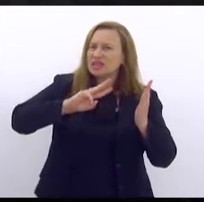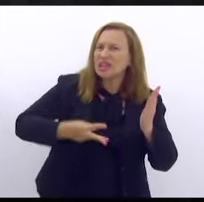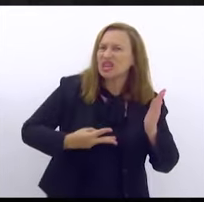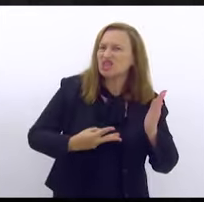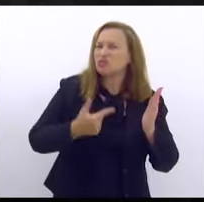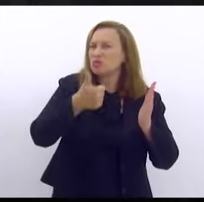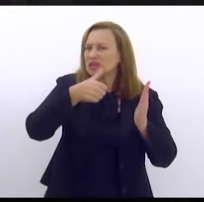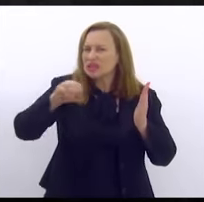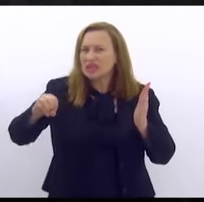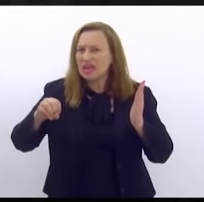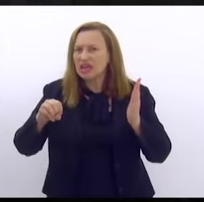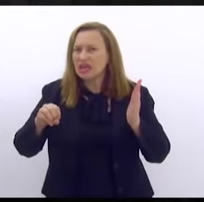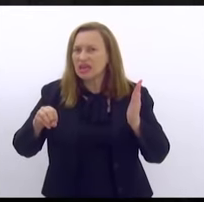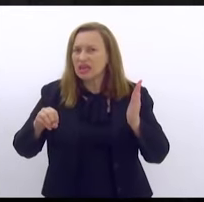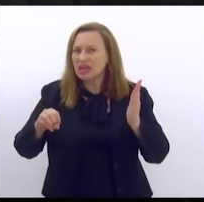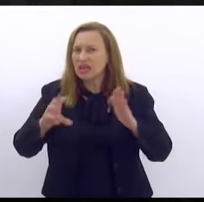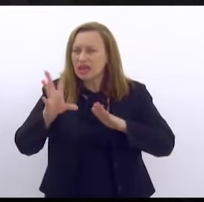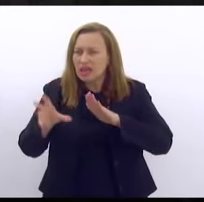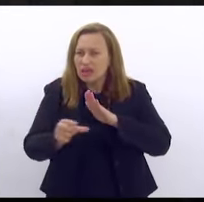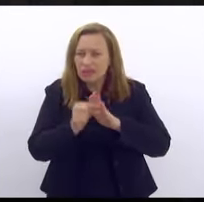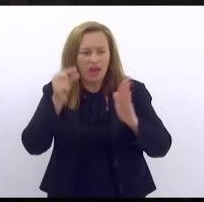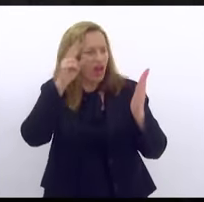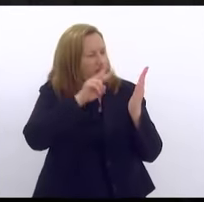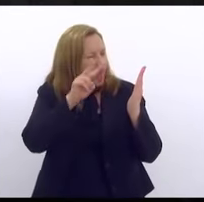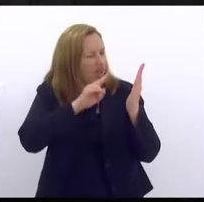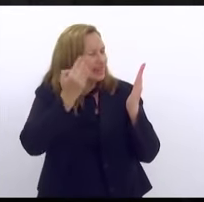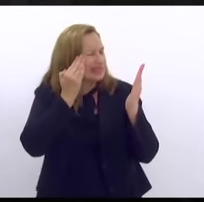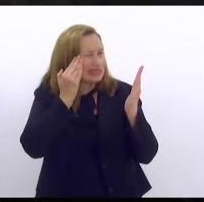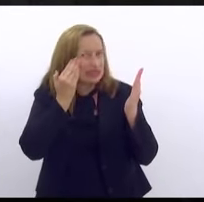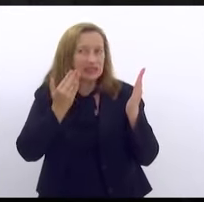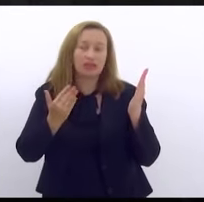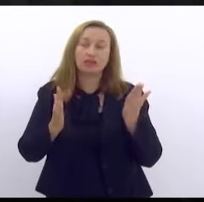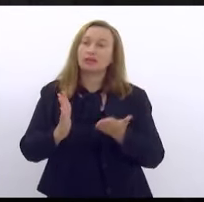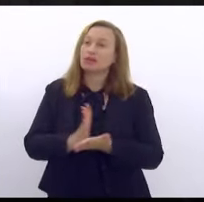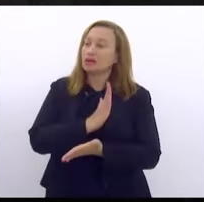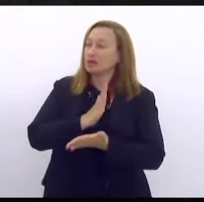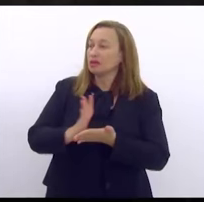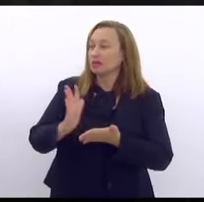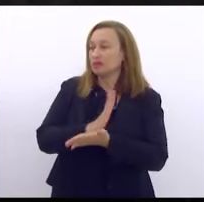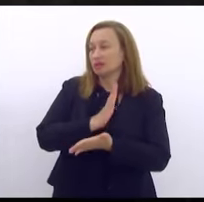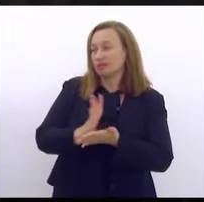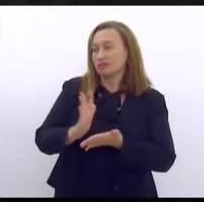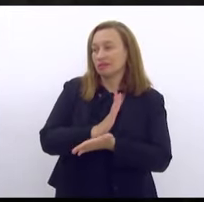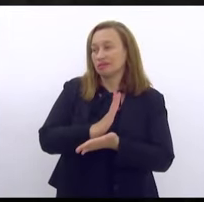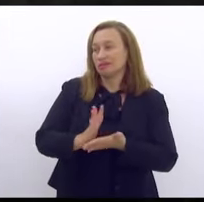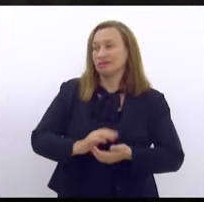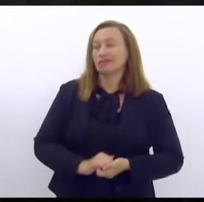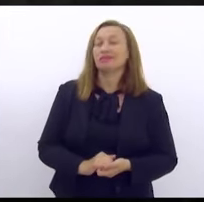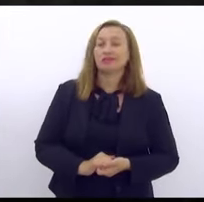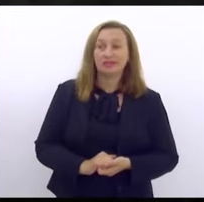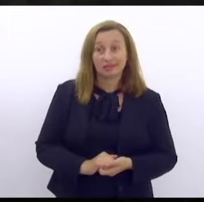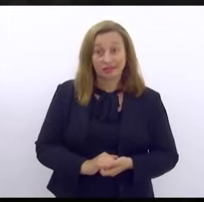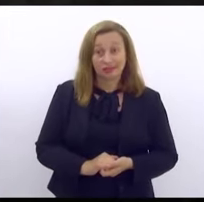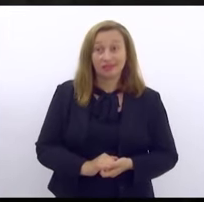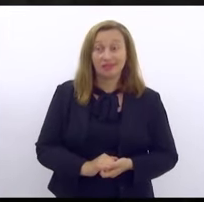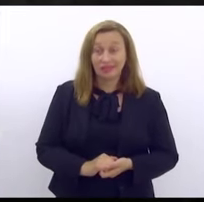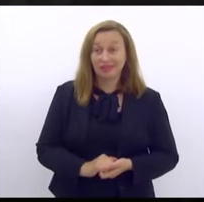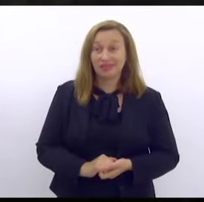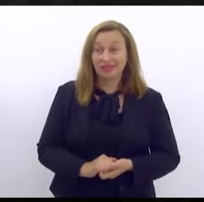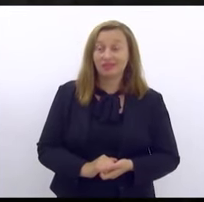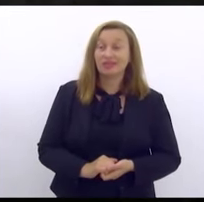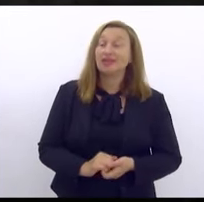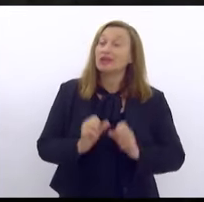3.100 emendas, entendê-las, que muitas vezes não estão com a melhor escrita, e verificar o que é que